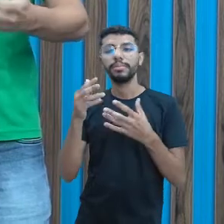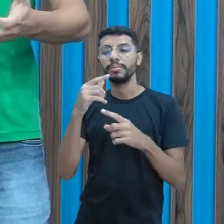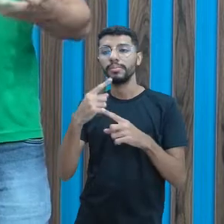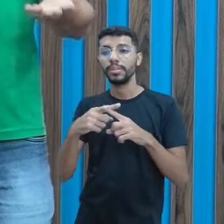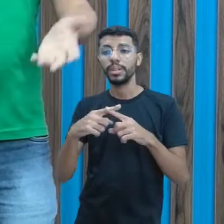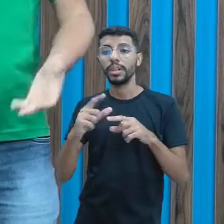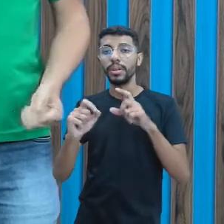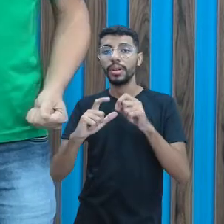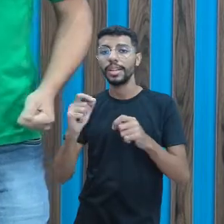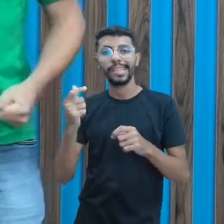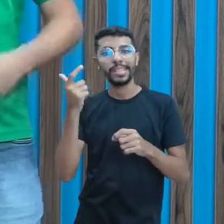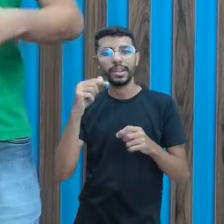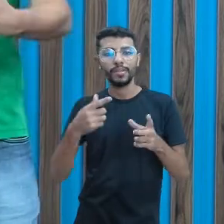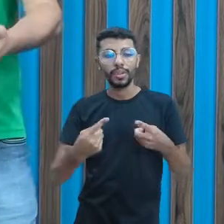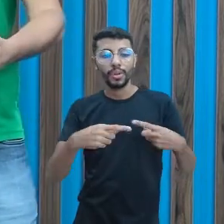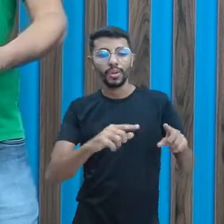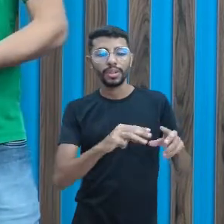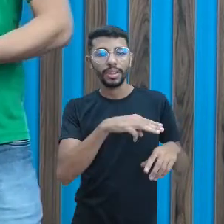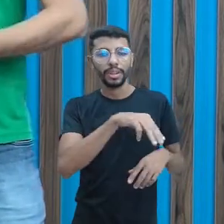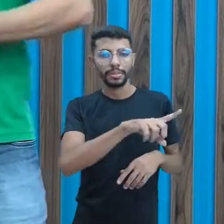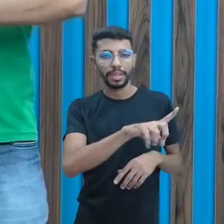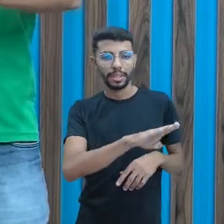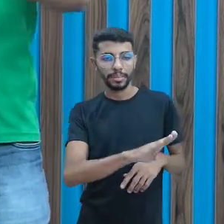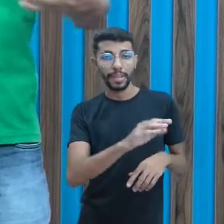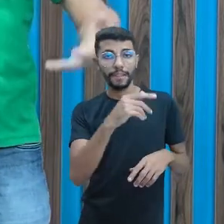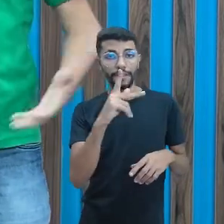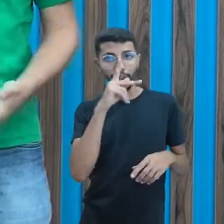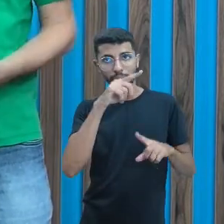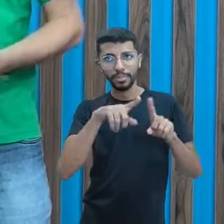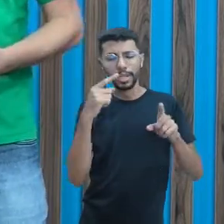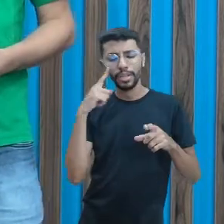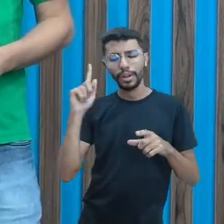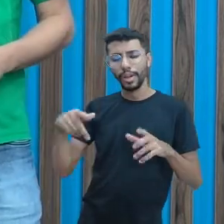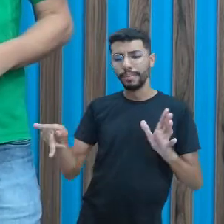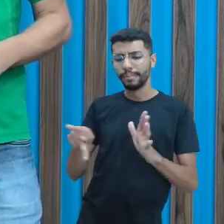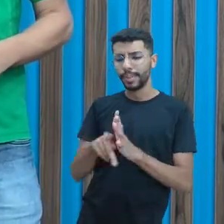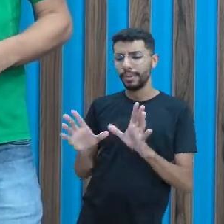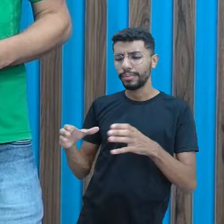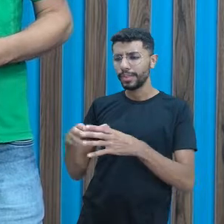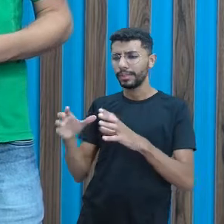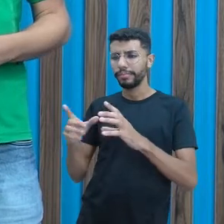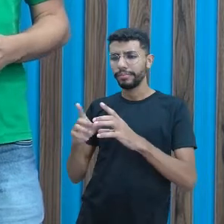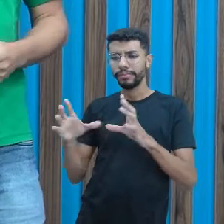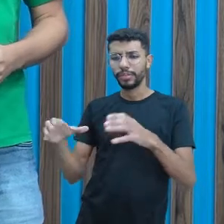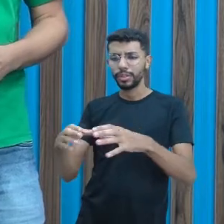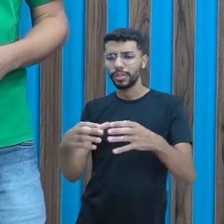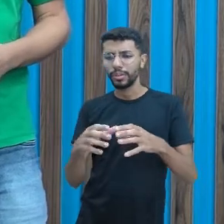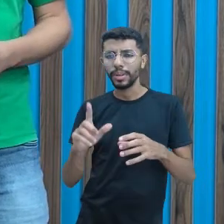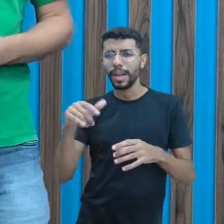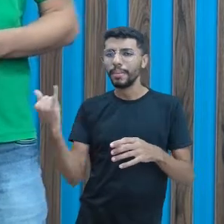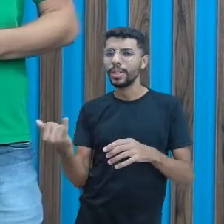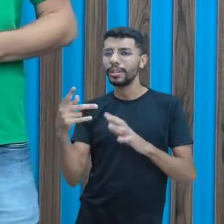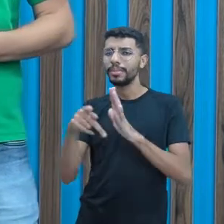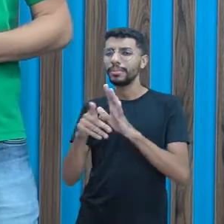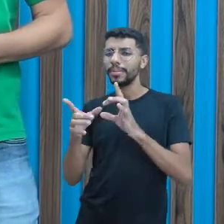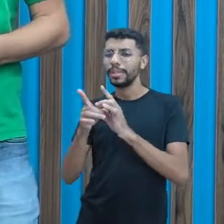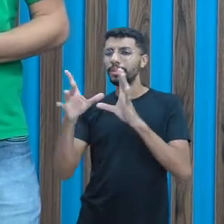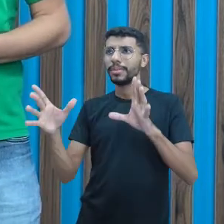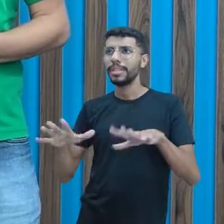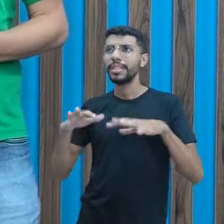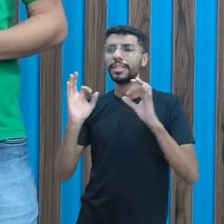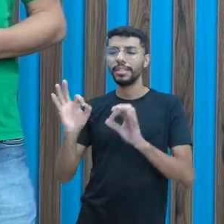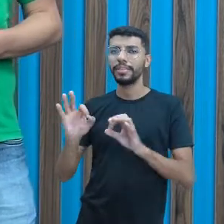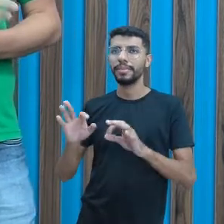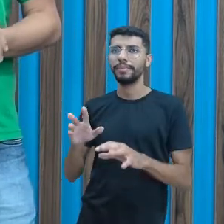Por outro, para a democracia, é sempre um passo importante ter os grupos se representando de forma tão diversa. Então, é basicamente isso que eu queria chamar